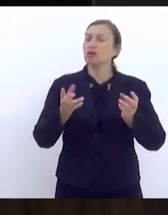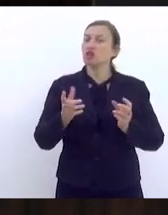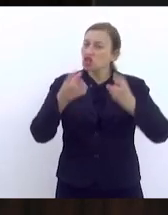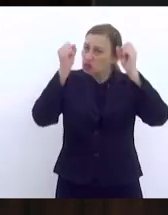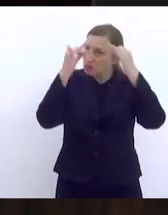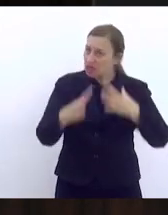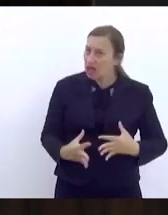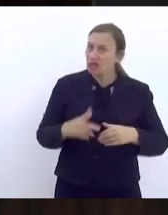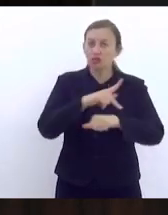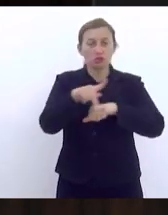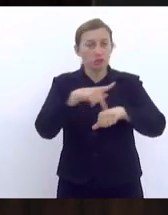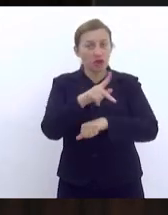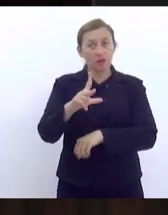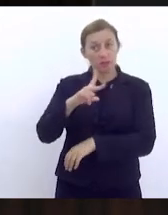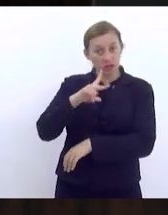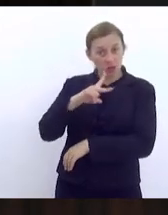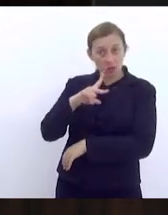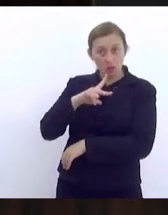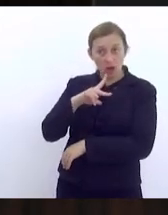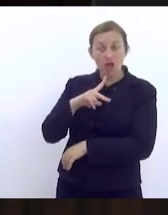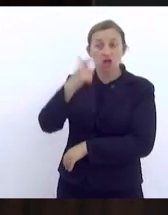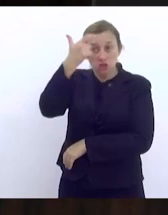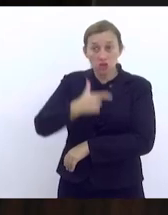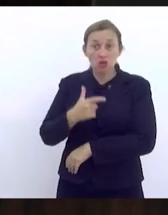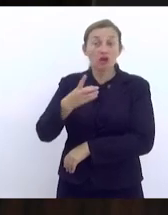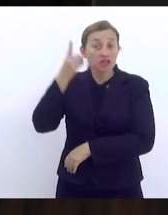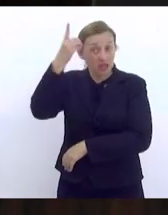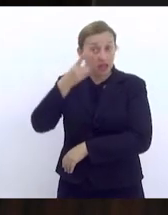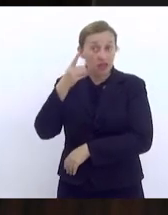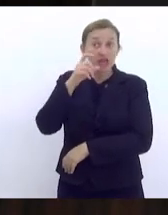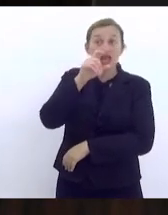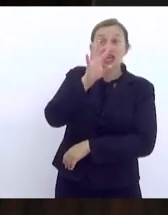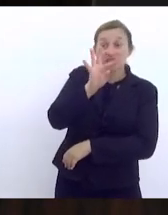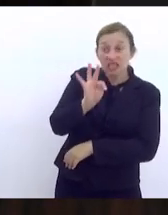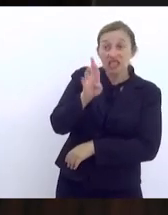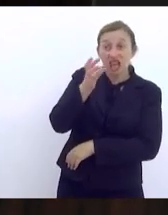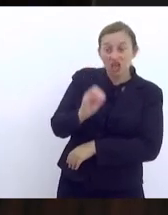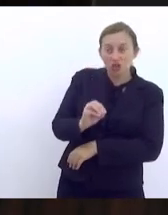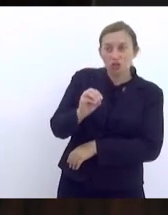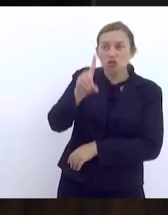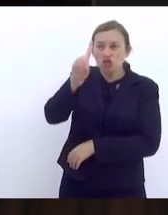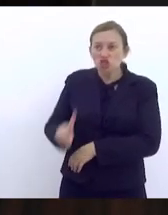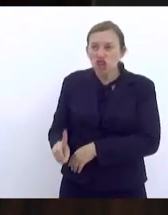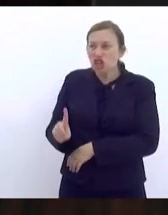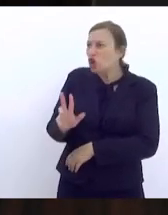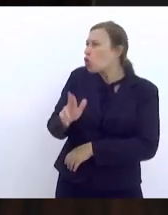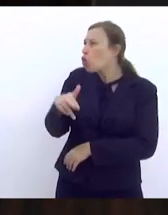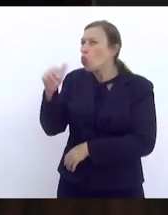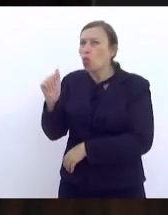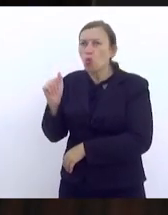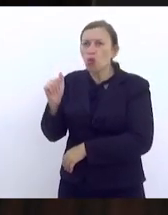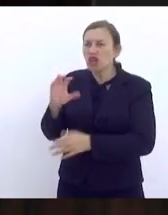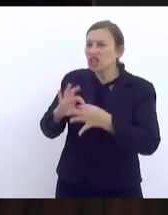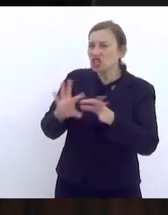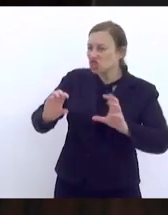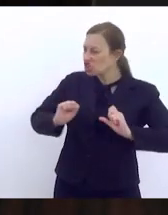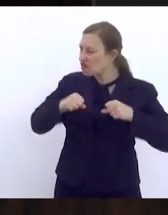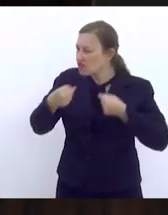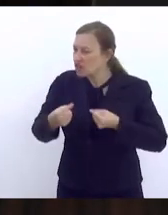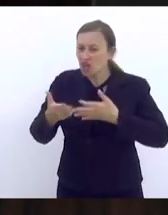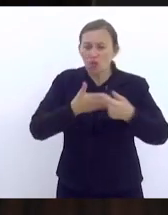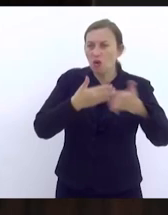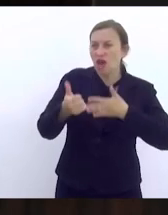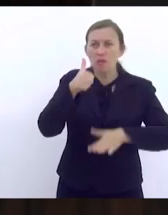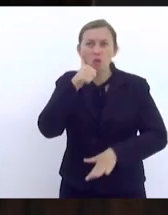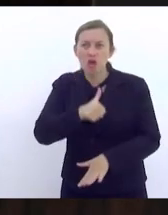Eu particularmente sou uma deputada de centro direita e eu nunca me furtei a defender qualquer que fosse